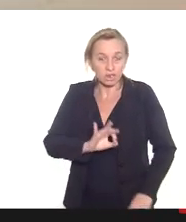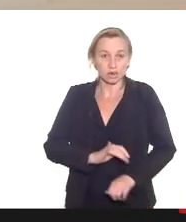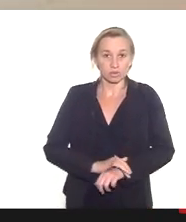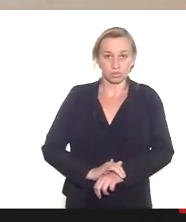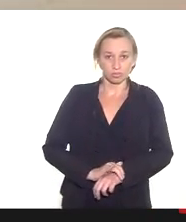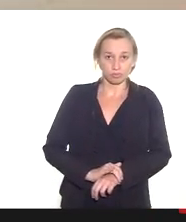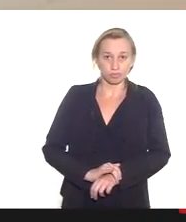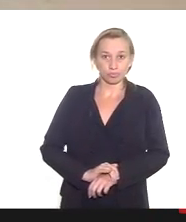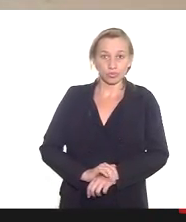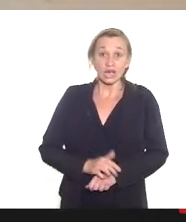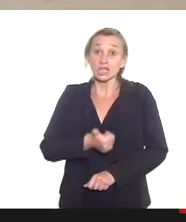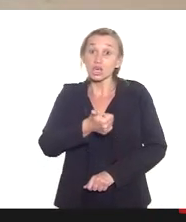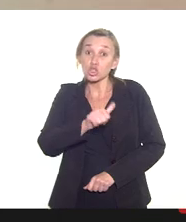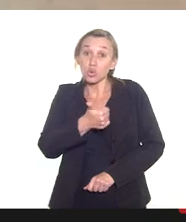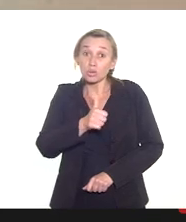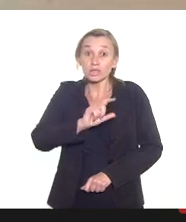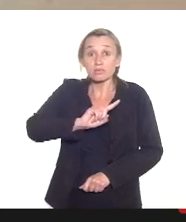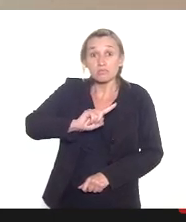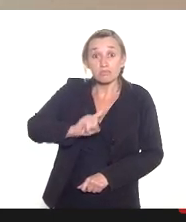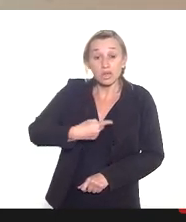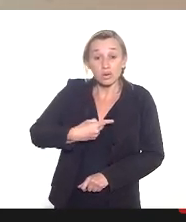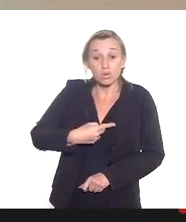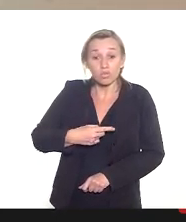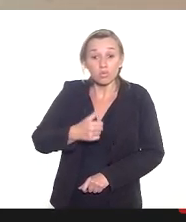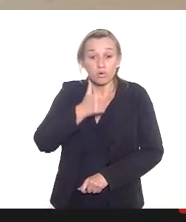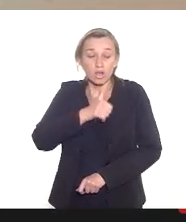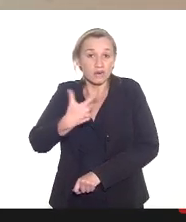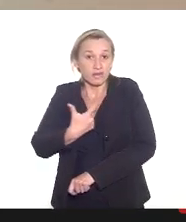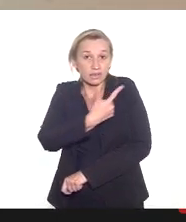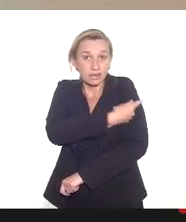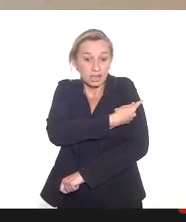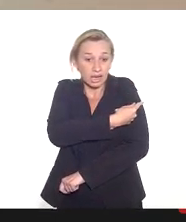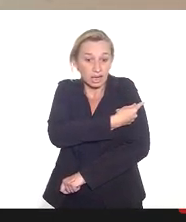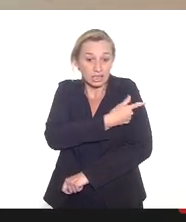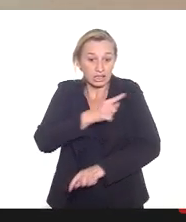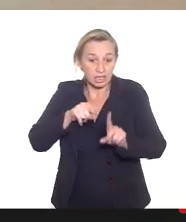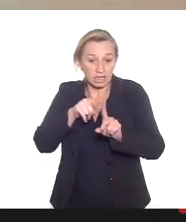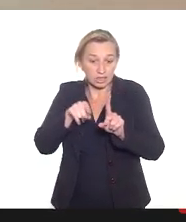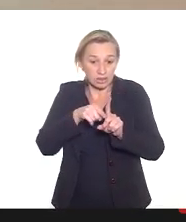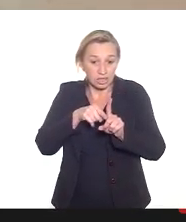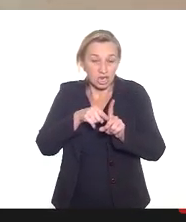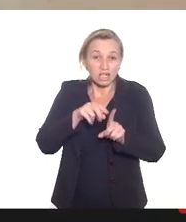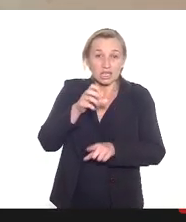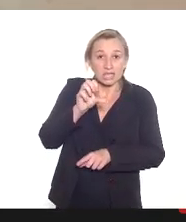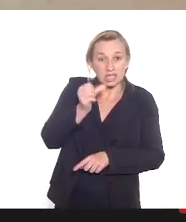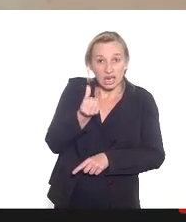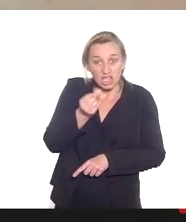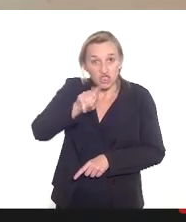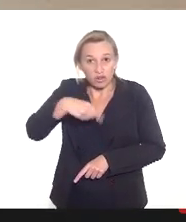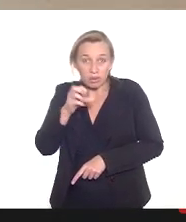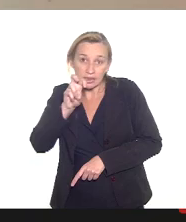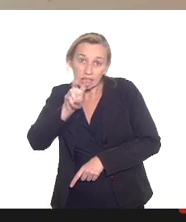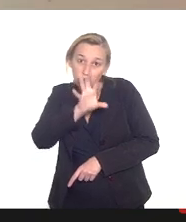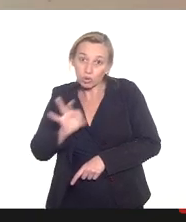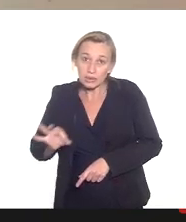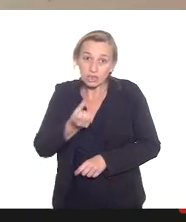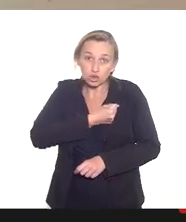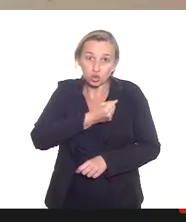Então essas 11 mil e oitocentos gestante vacinados representam apenas 6,5 o centro da